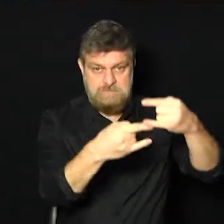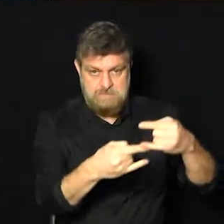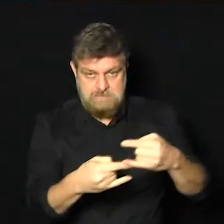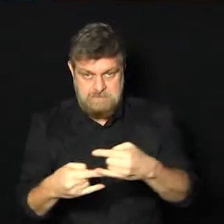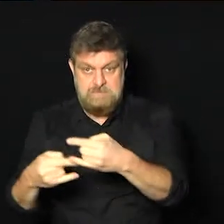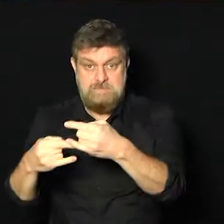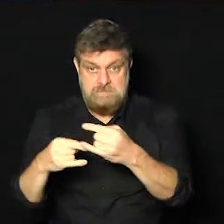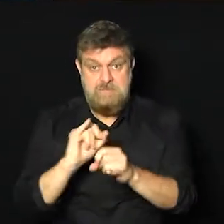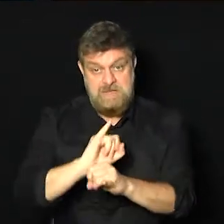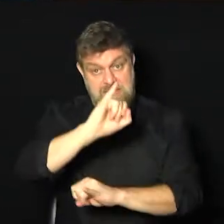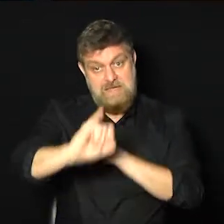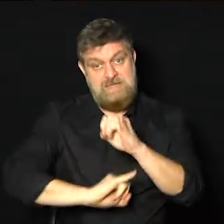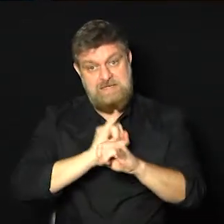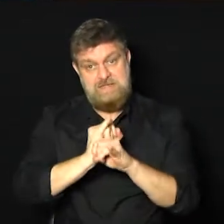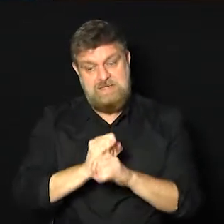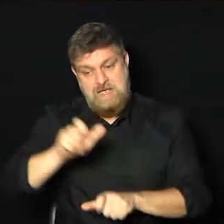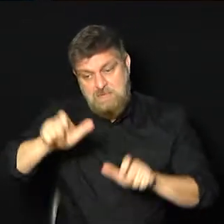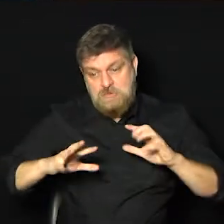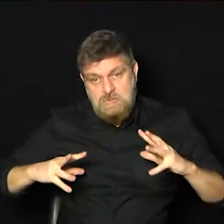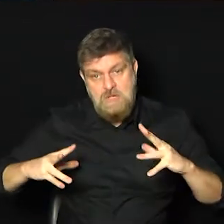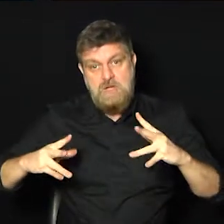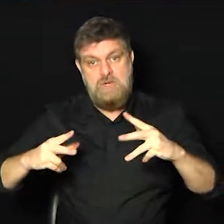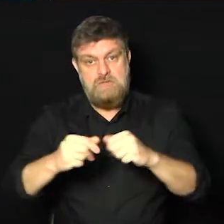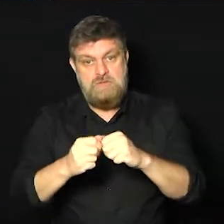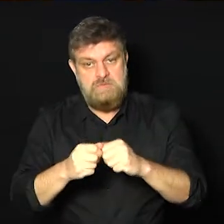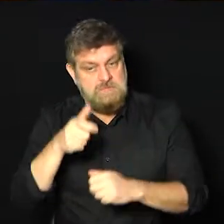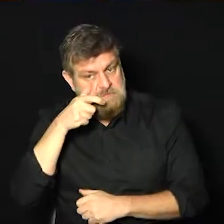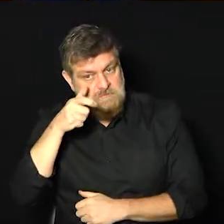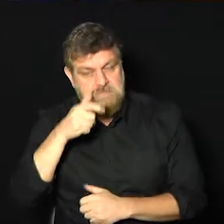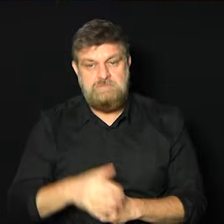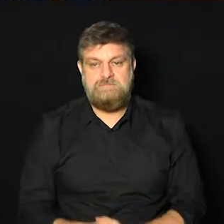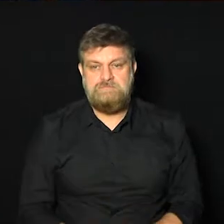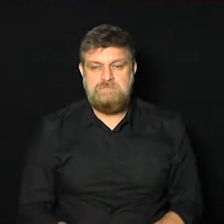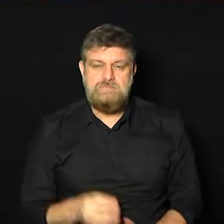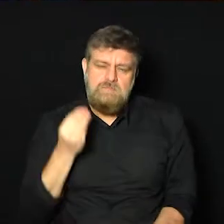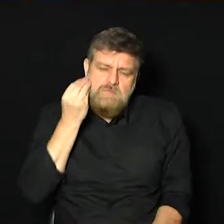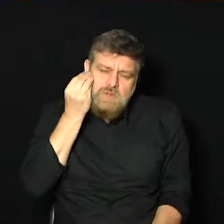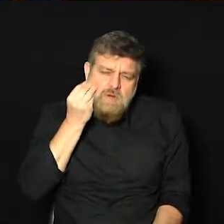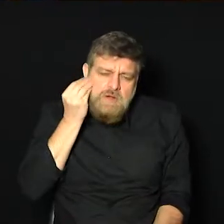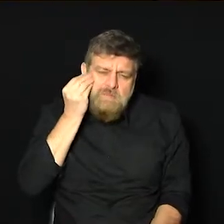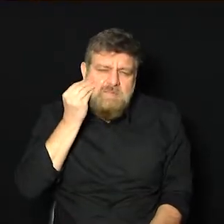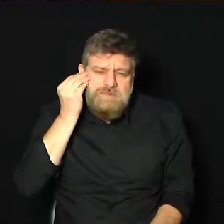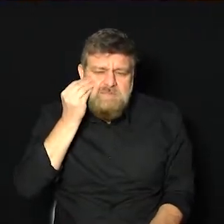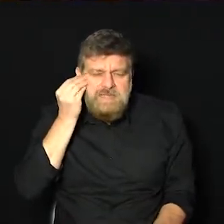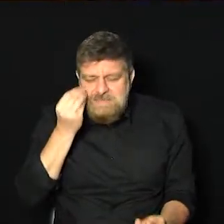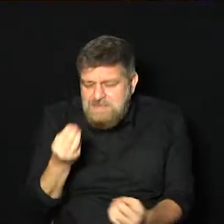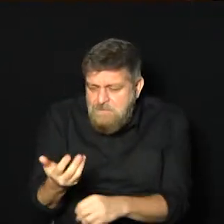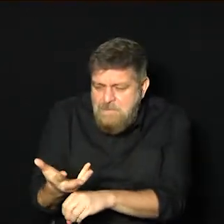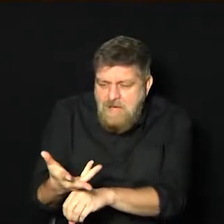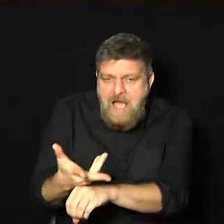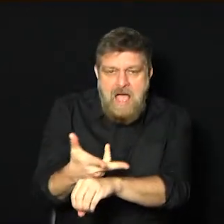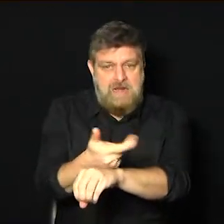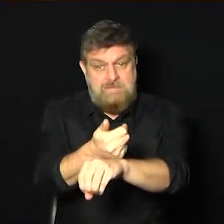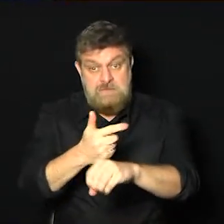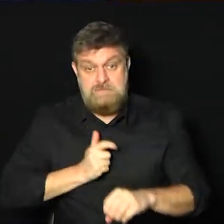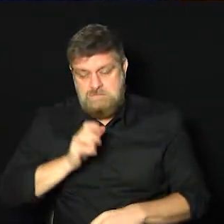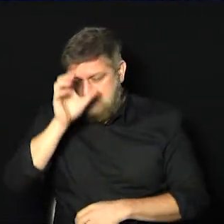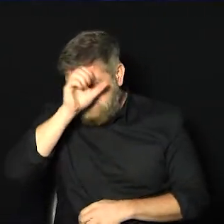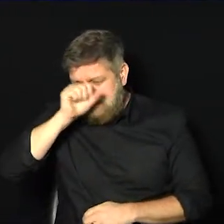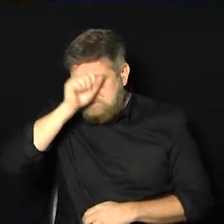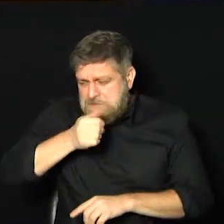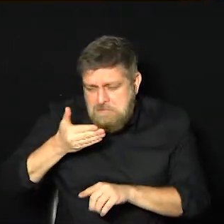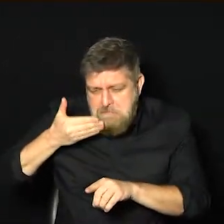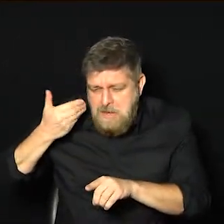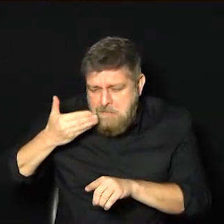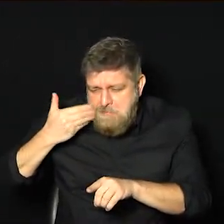via internet, para que todo mundo possa ter acesso. Foi uma experiência maravilhosa, um aprendizado